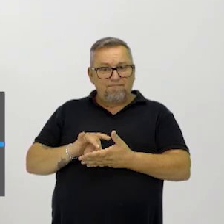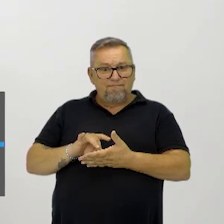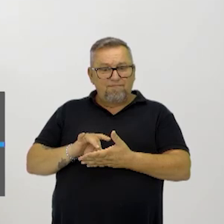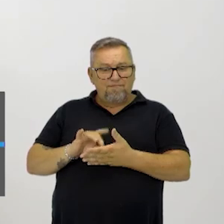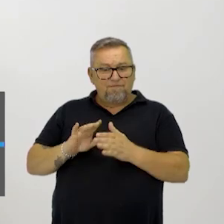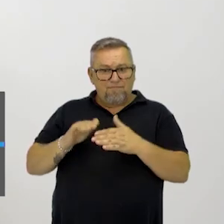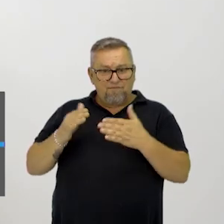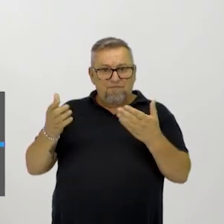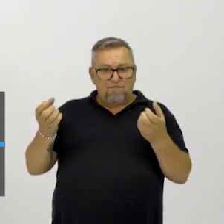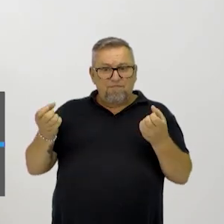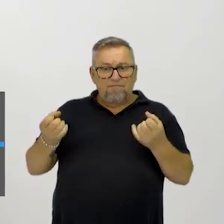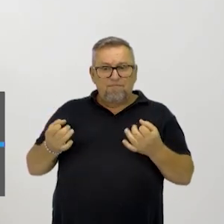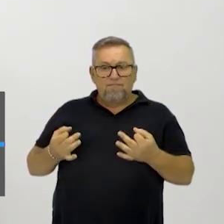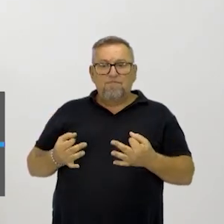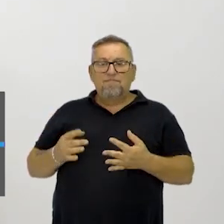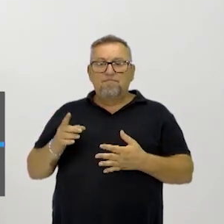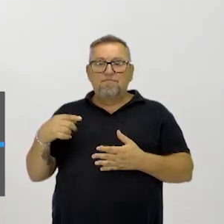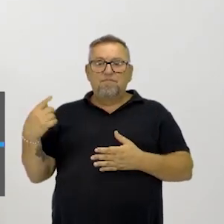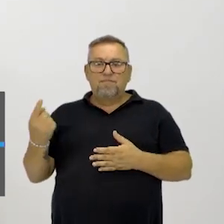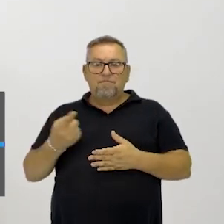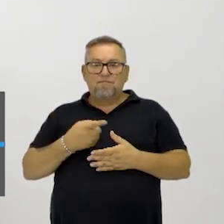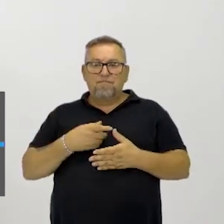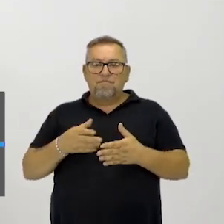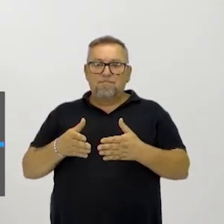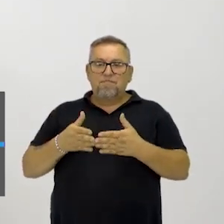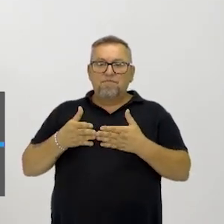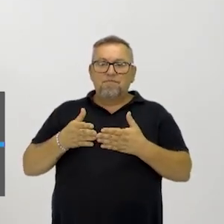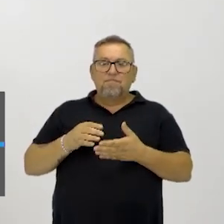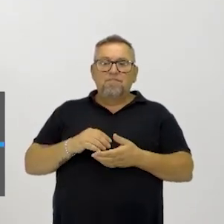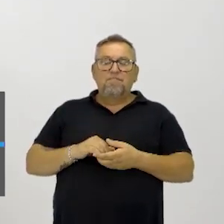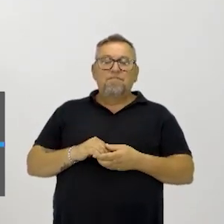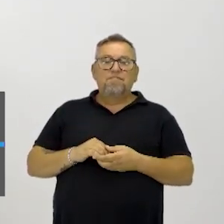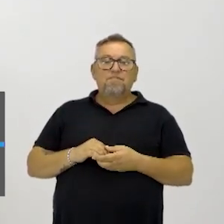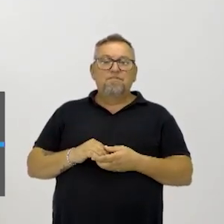de artigo são os professores, cientistas? Como que é?